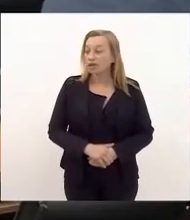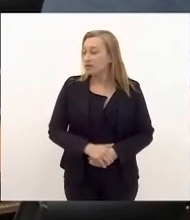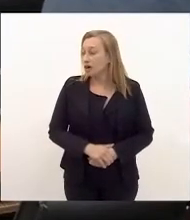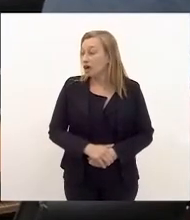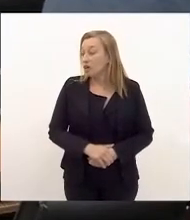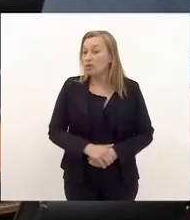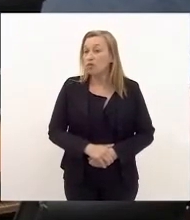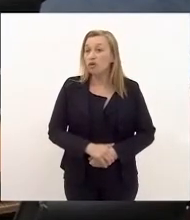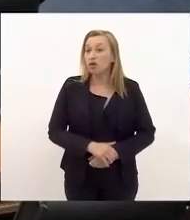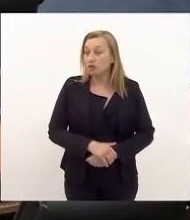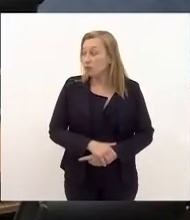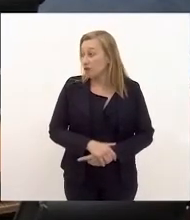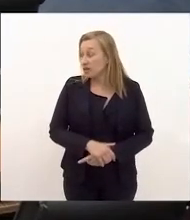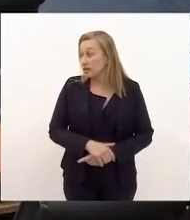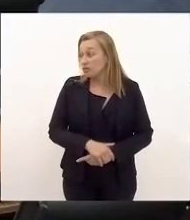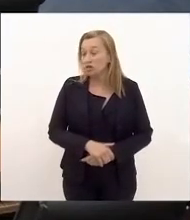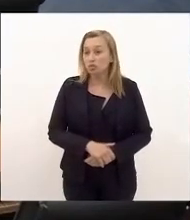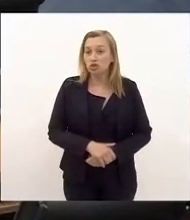Deputado Pedro Ricardo.